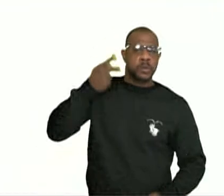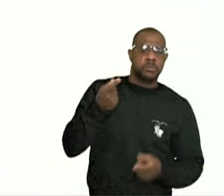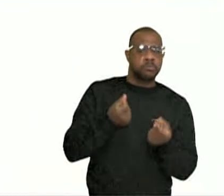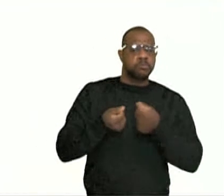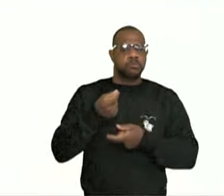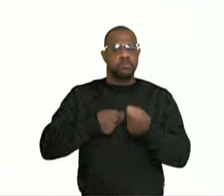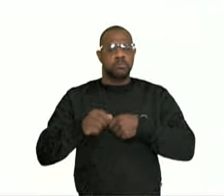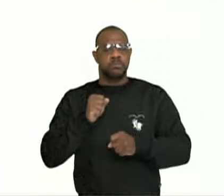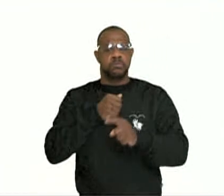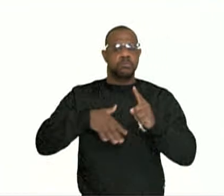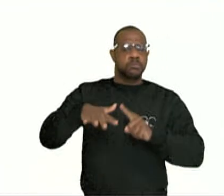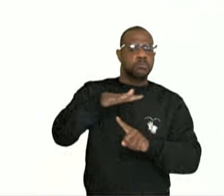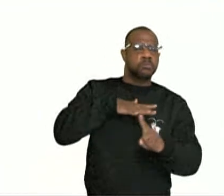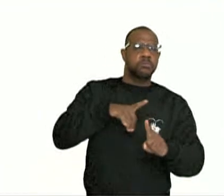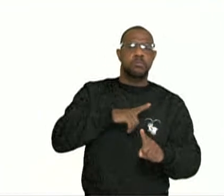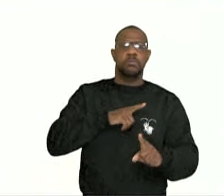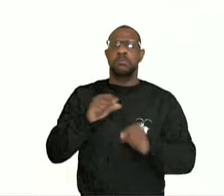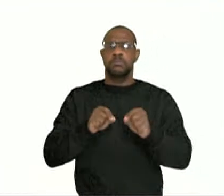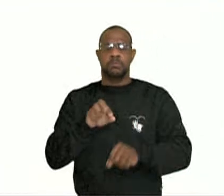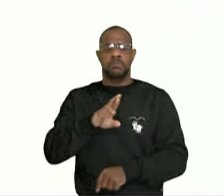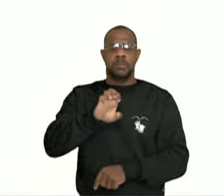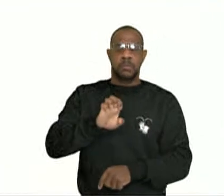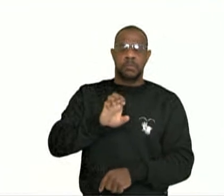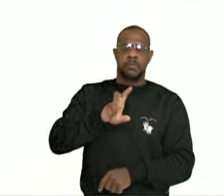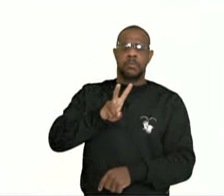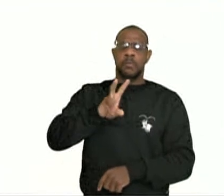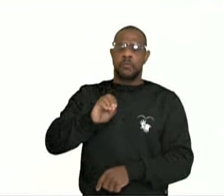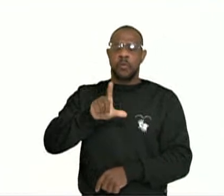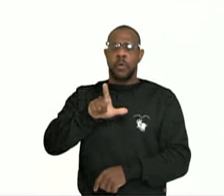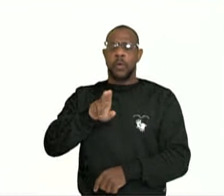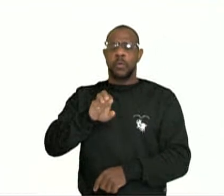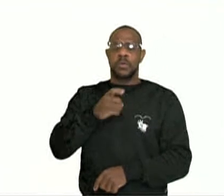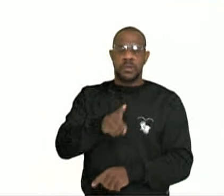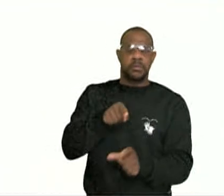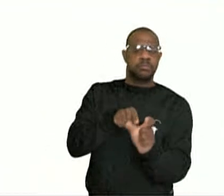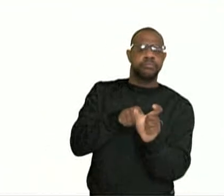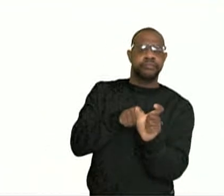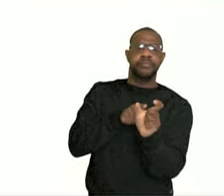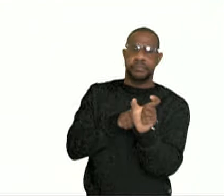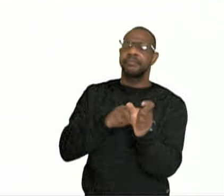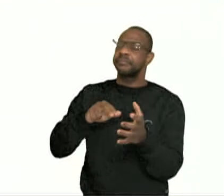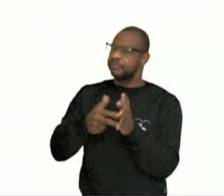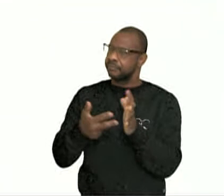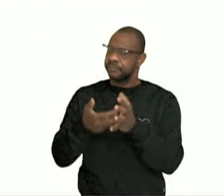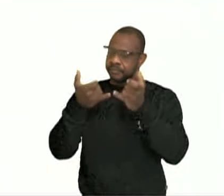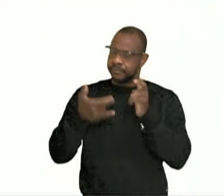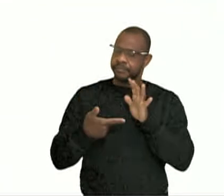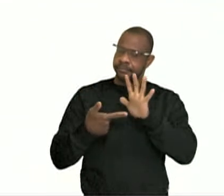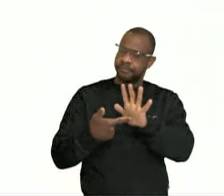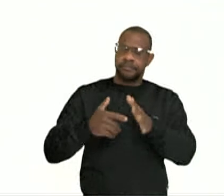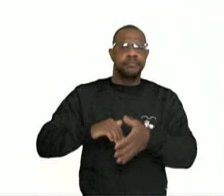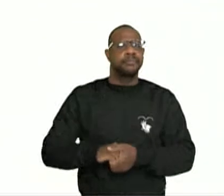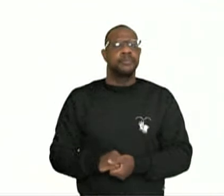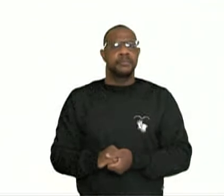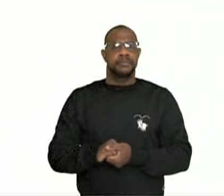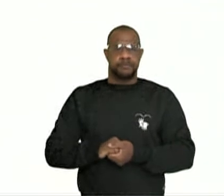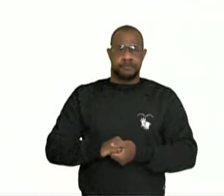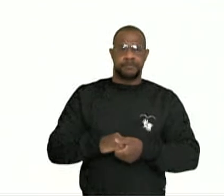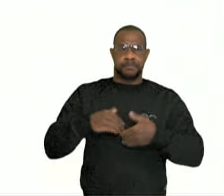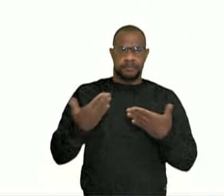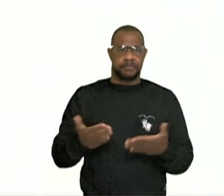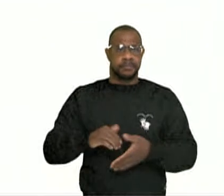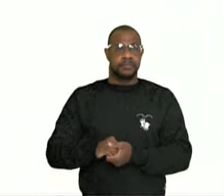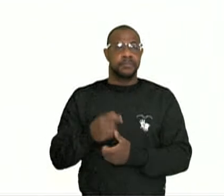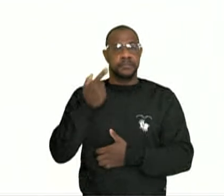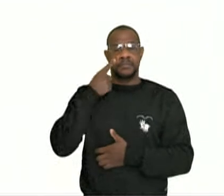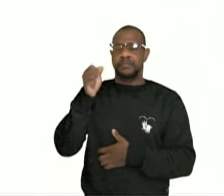econômicas, sociais, nós temos uma revolução. Significado aí da palavra para a história, né? Então